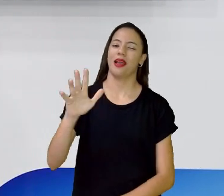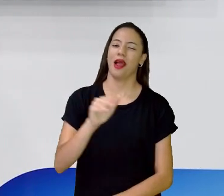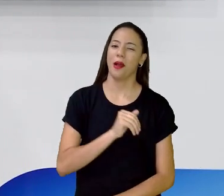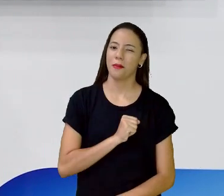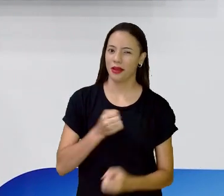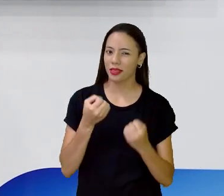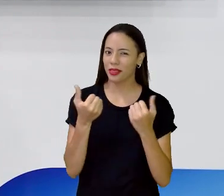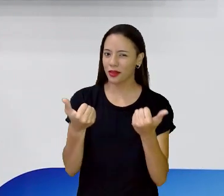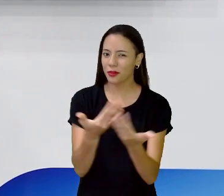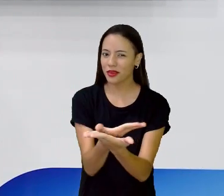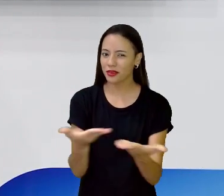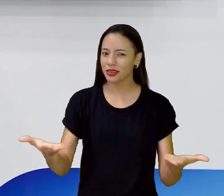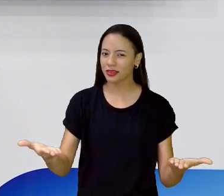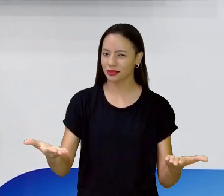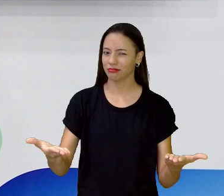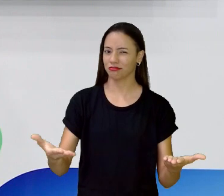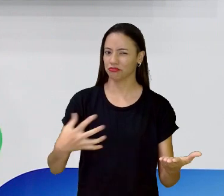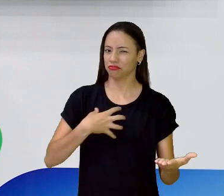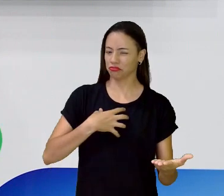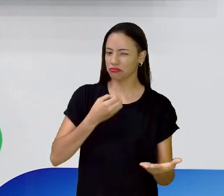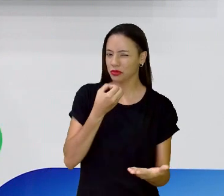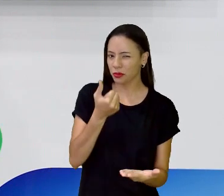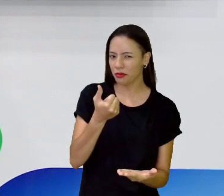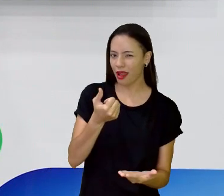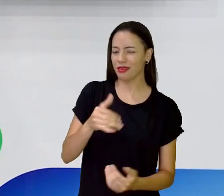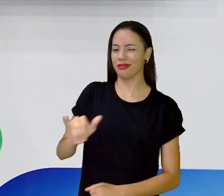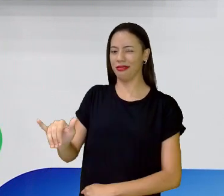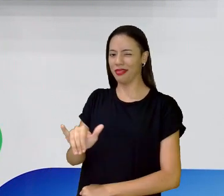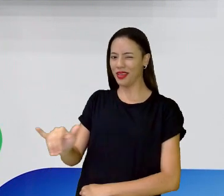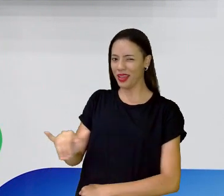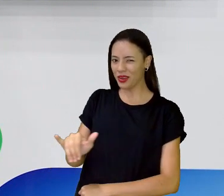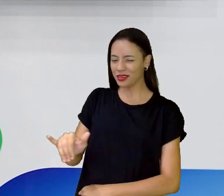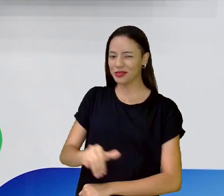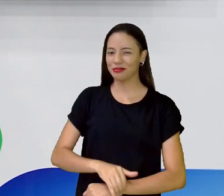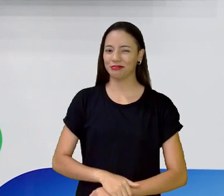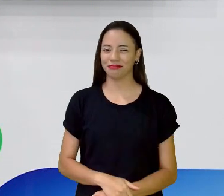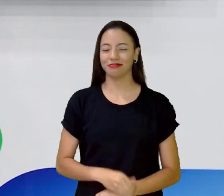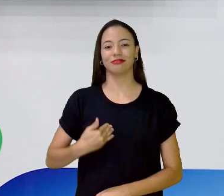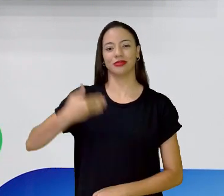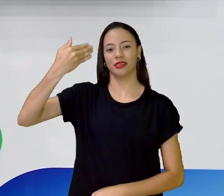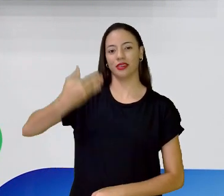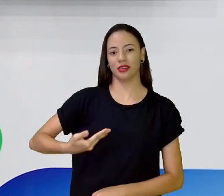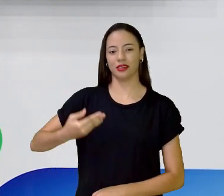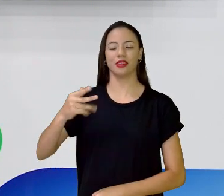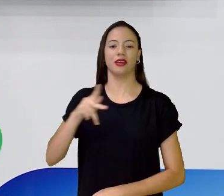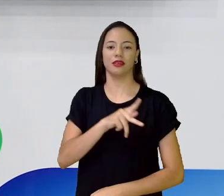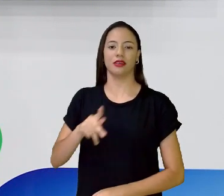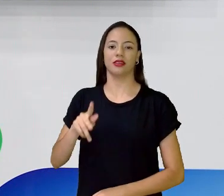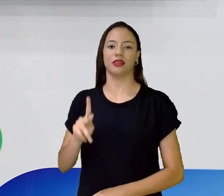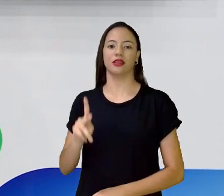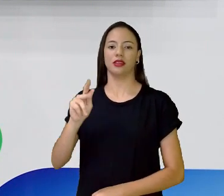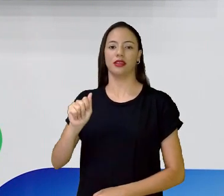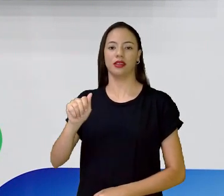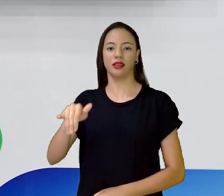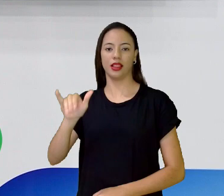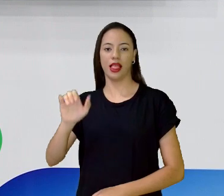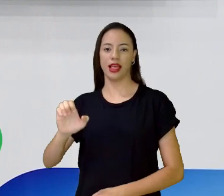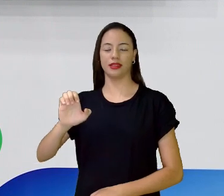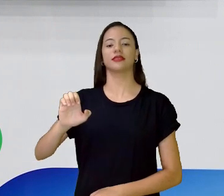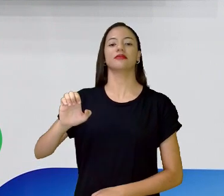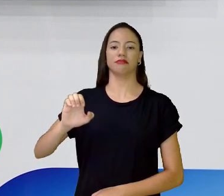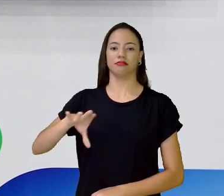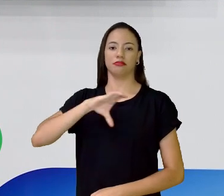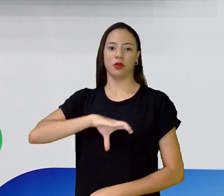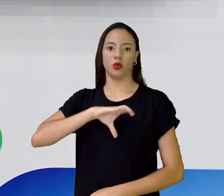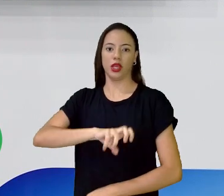meus amores, como é que vocês estão? Tá tudo de boa na Lagoa? Tudo tranquilo como um esquilo? Sou a professora Keise Marinho, de Português dos